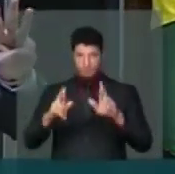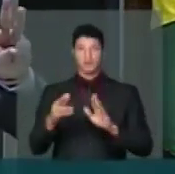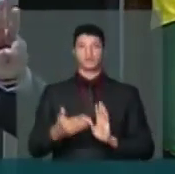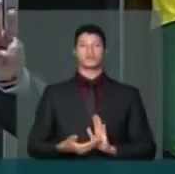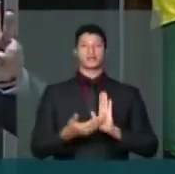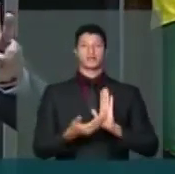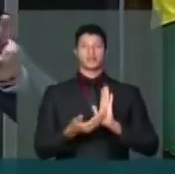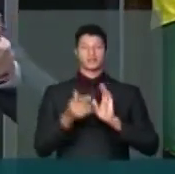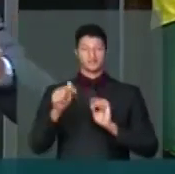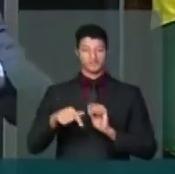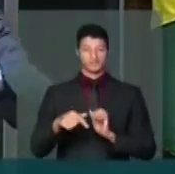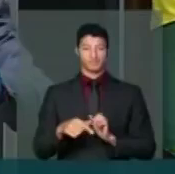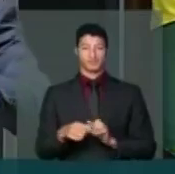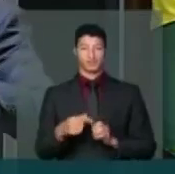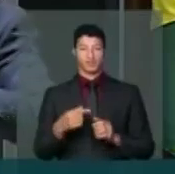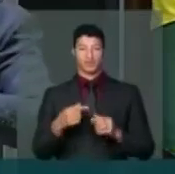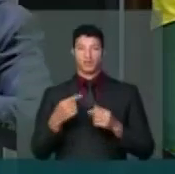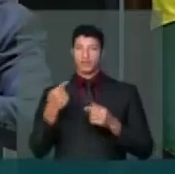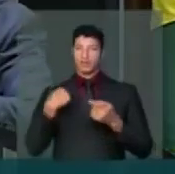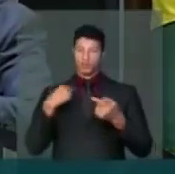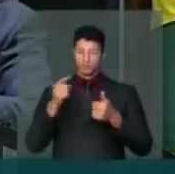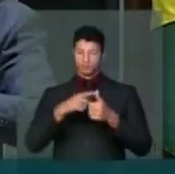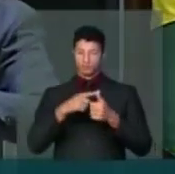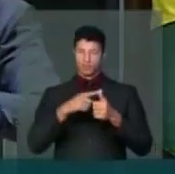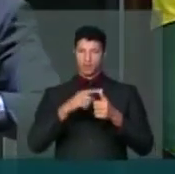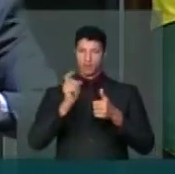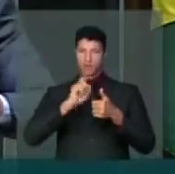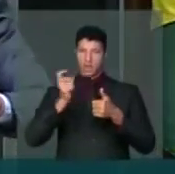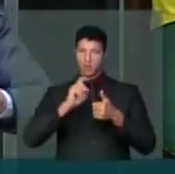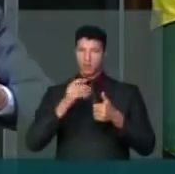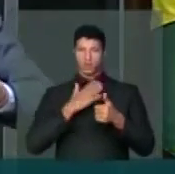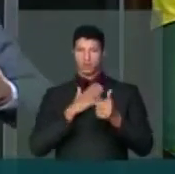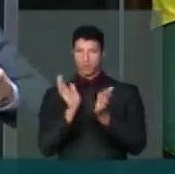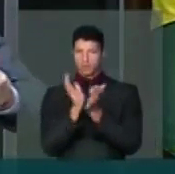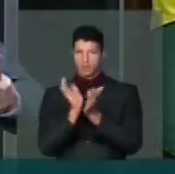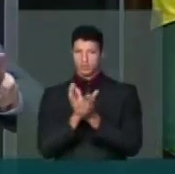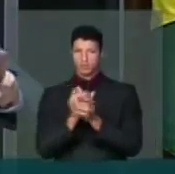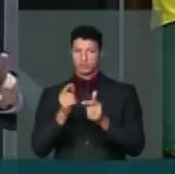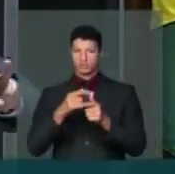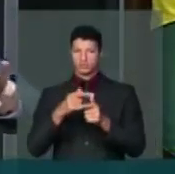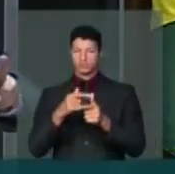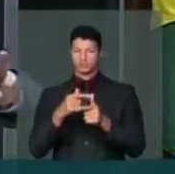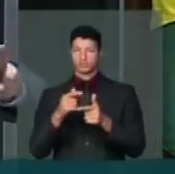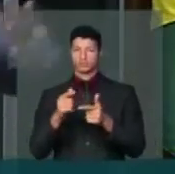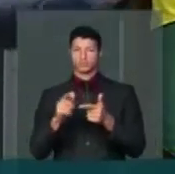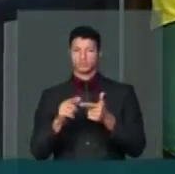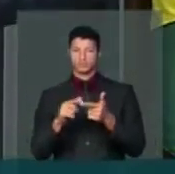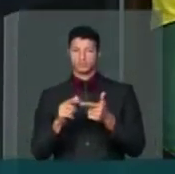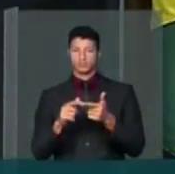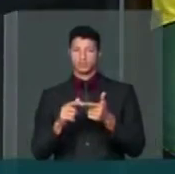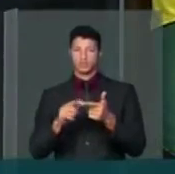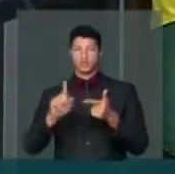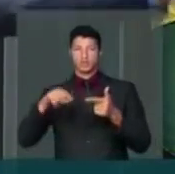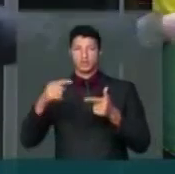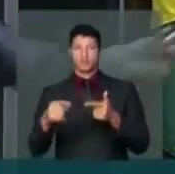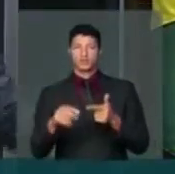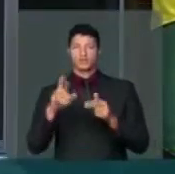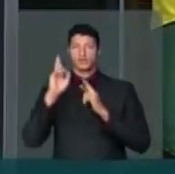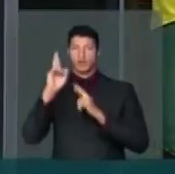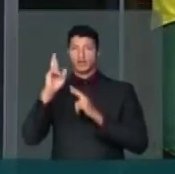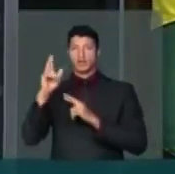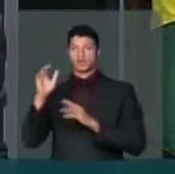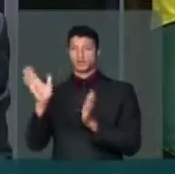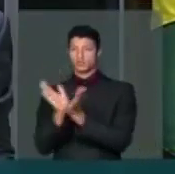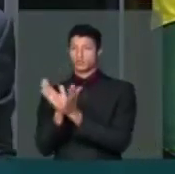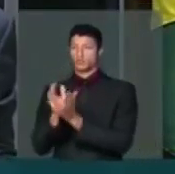essa casa. Vim para uma reunião do meu partido, com a bancada do meu partido, depois vim para a liderança do